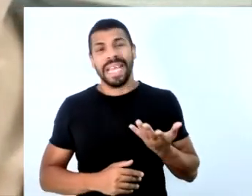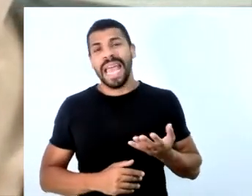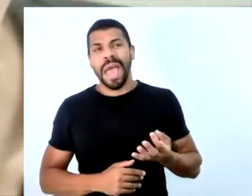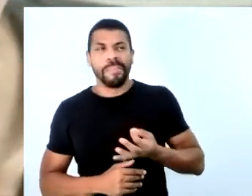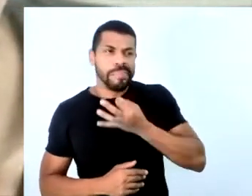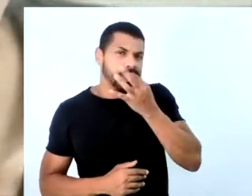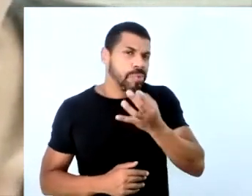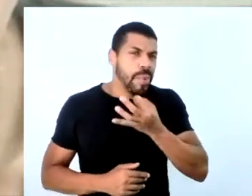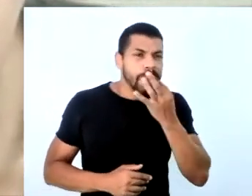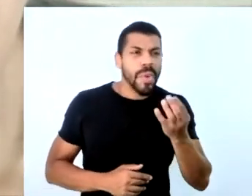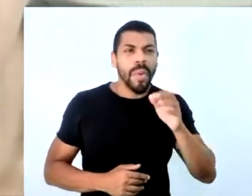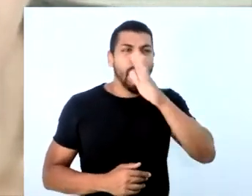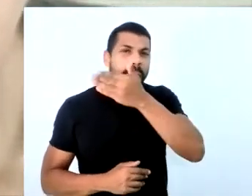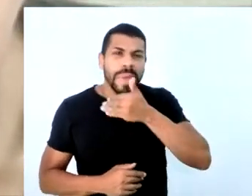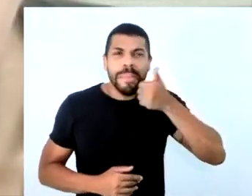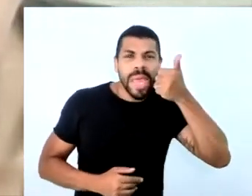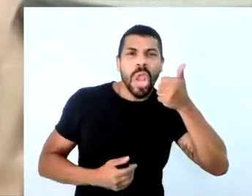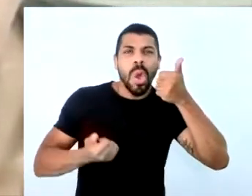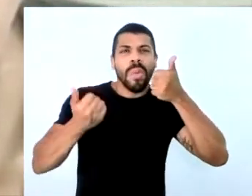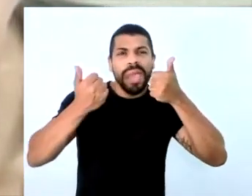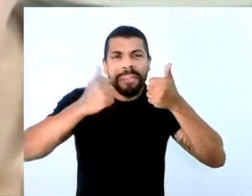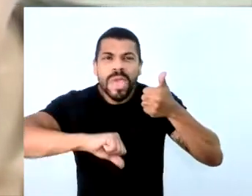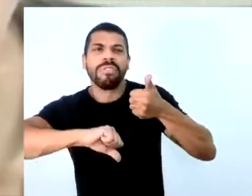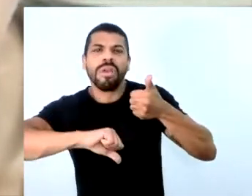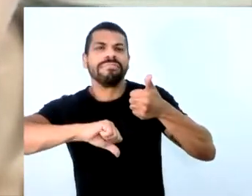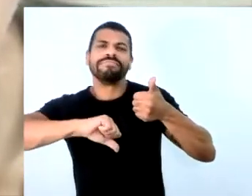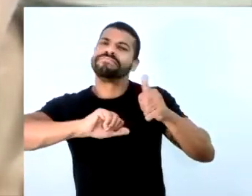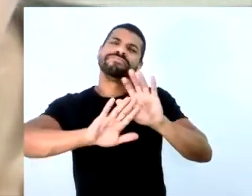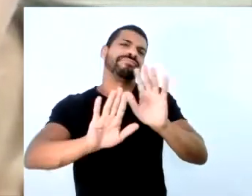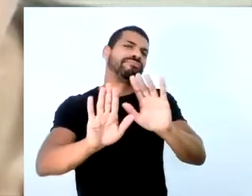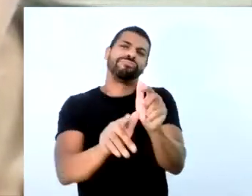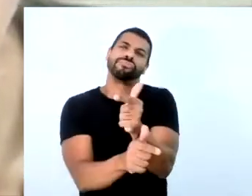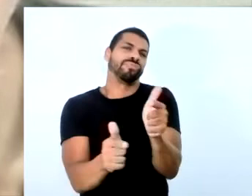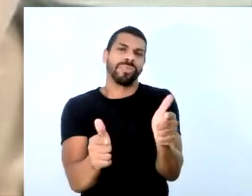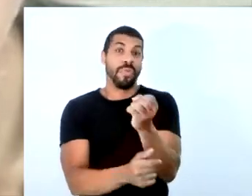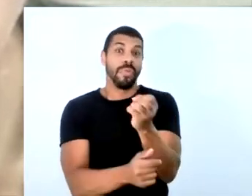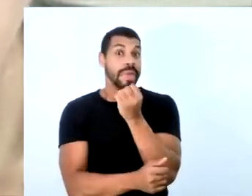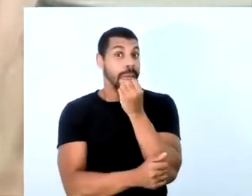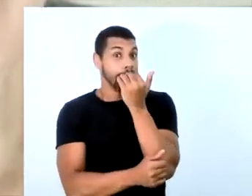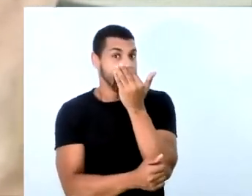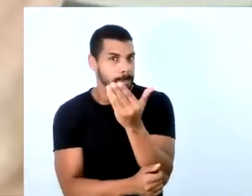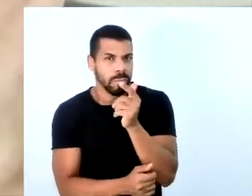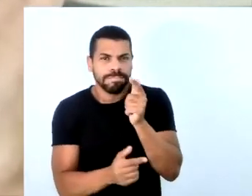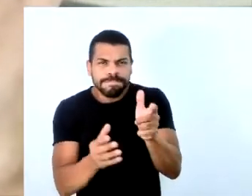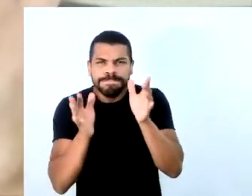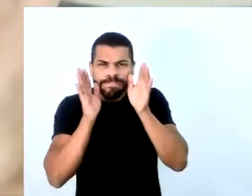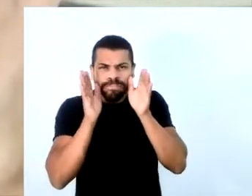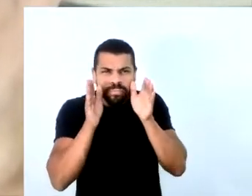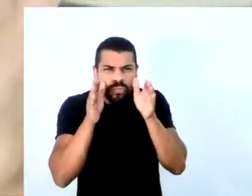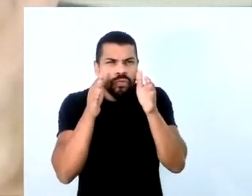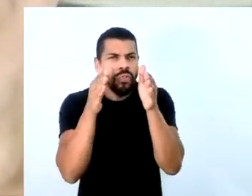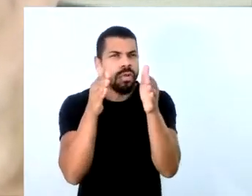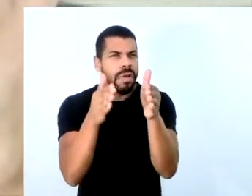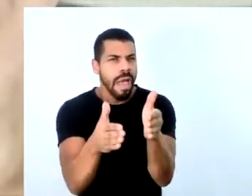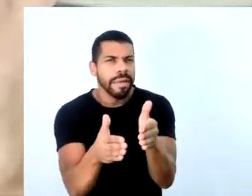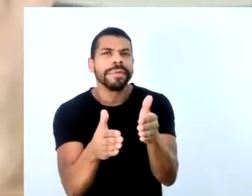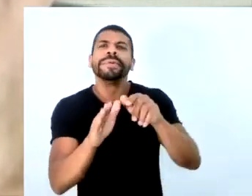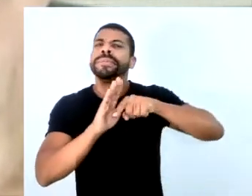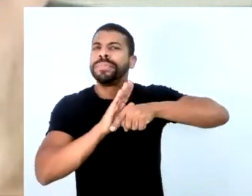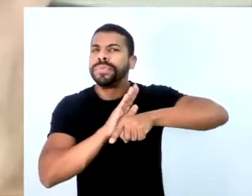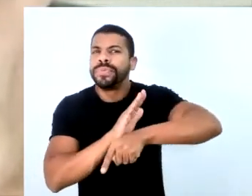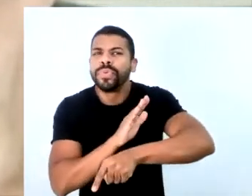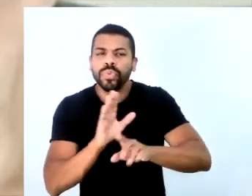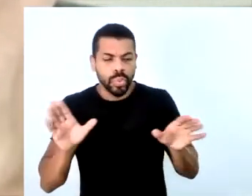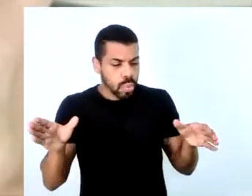cada processo. Nada, para mim, é mais difícil, ou melhor, ou pior. O que é bom, é o que eu volto a dizer, o que é bom é